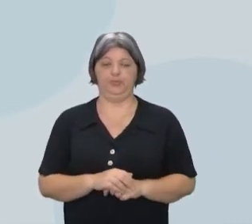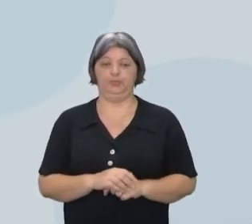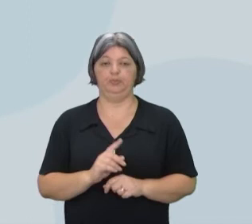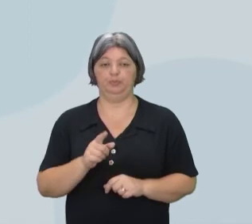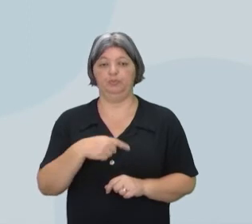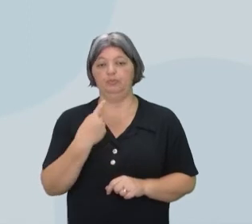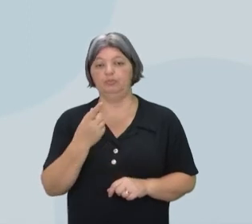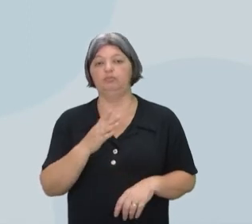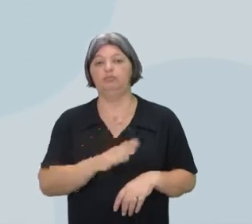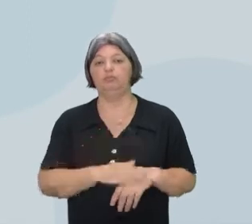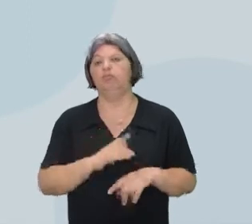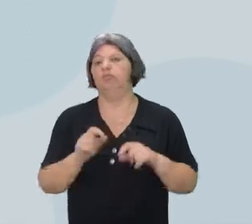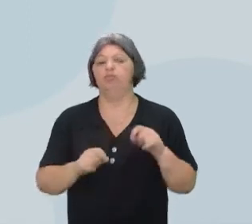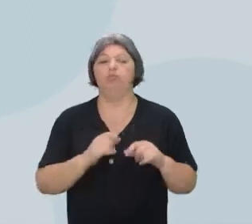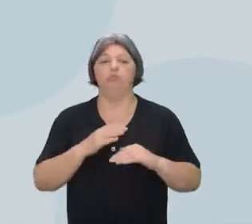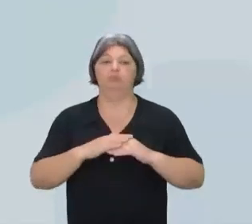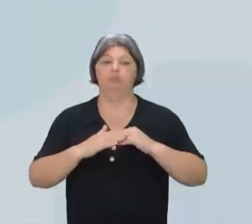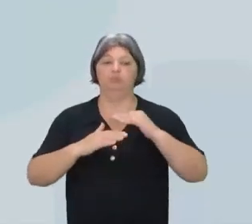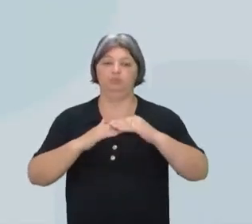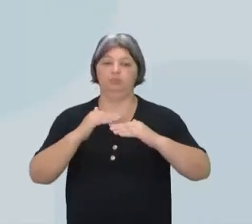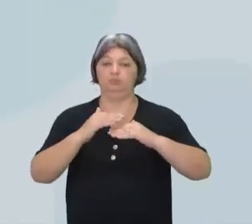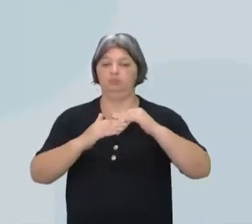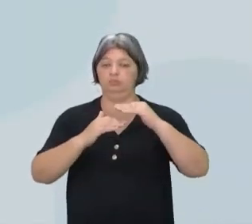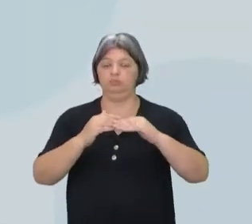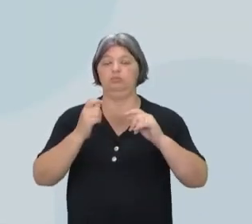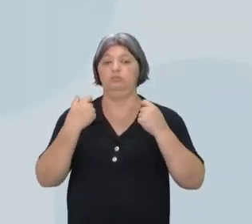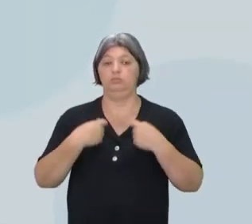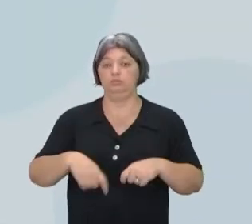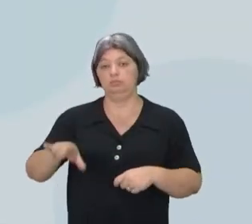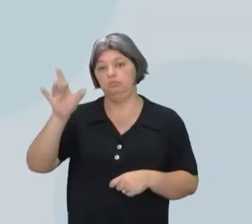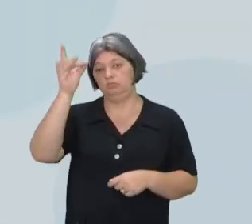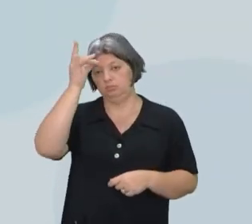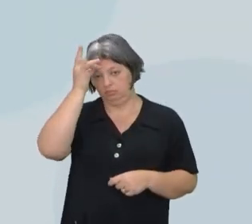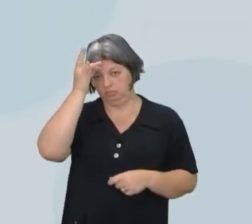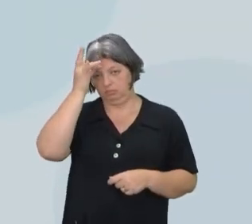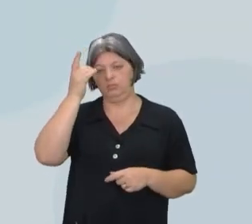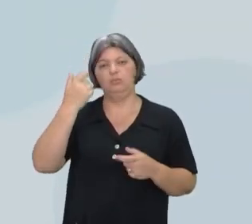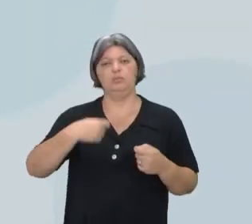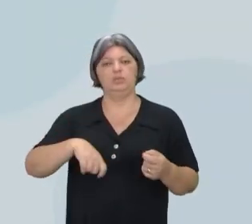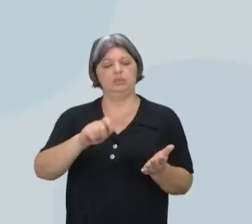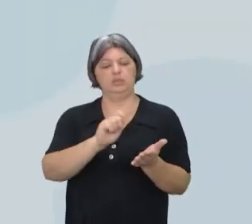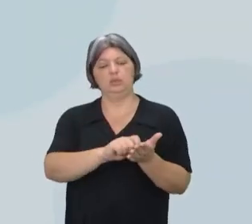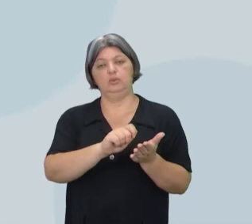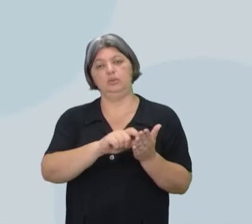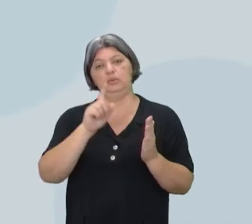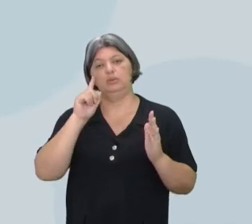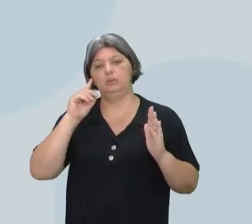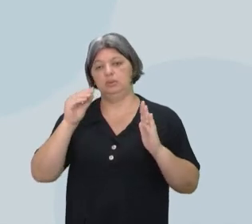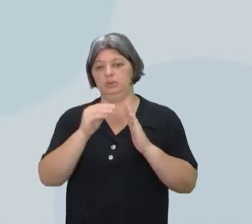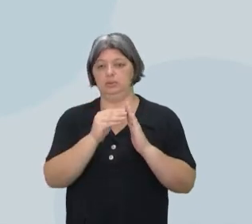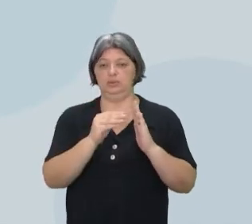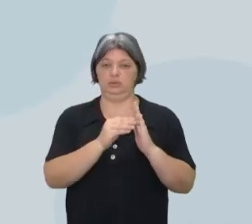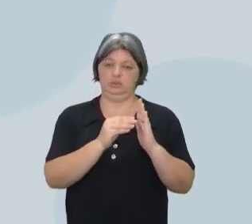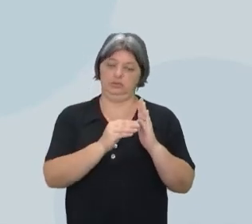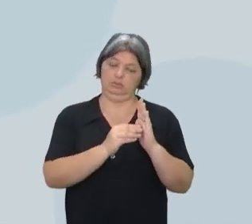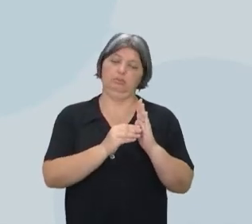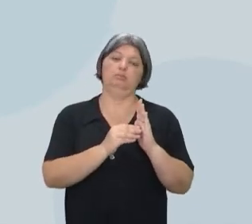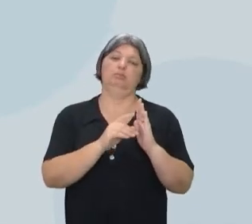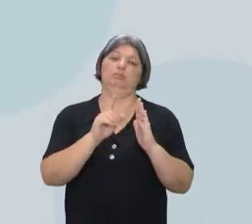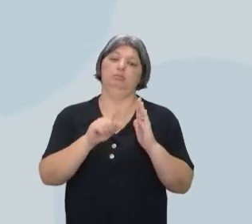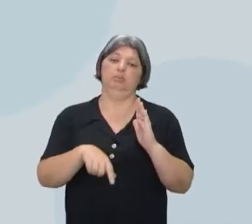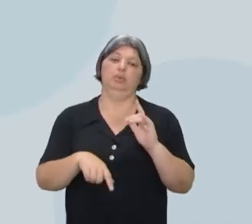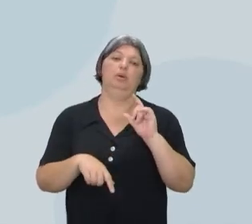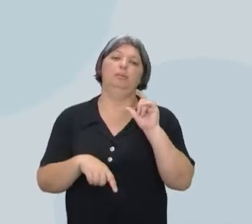vai construir isso. Então, o que eu tenho que guardar, o que eu tenho que anotar aí no meu diário de bordo? Equilíbrio. Quando a